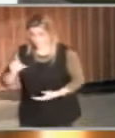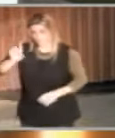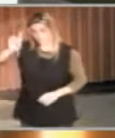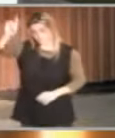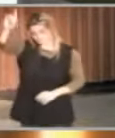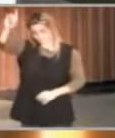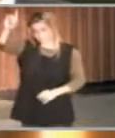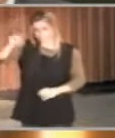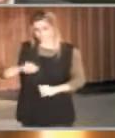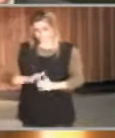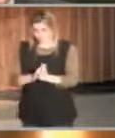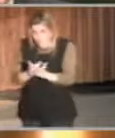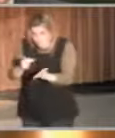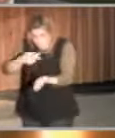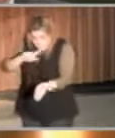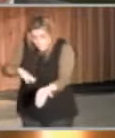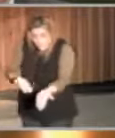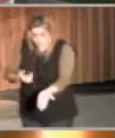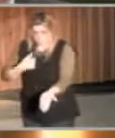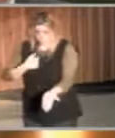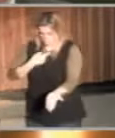vai embora do nosso coração